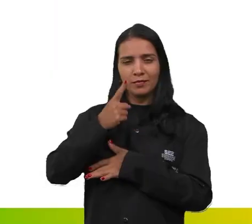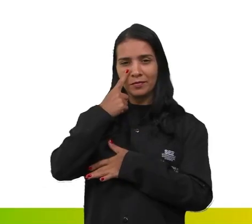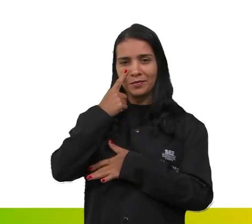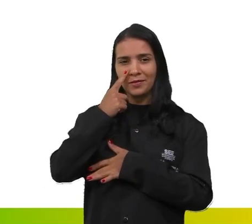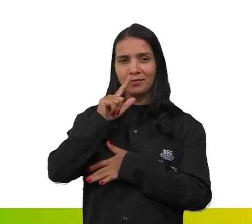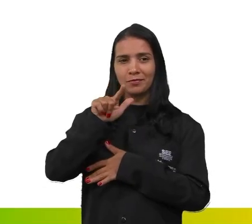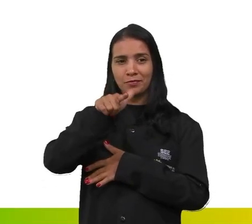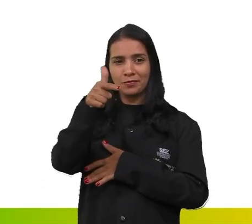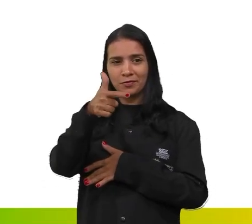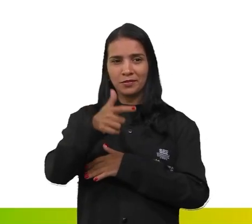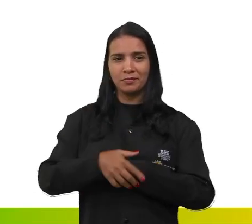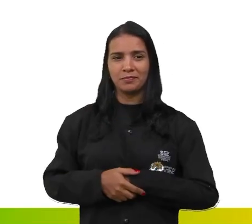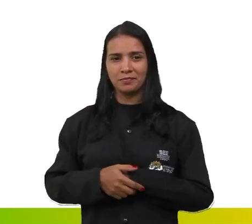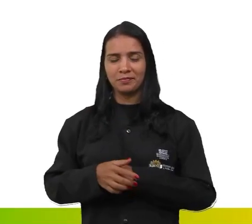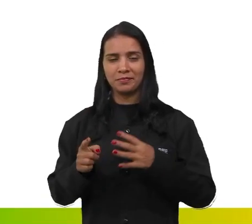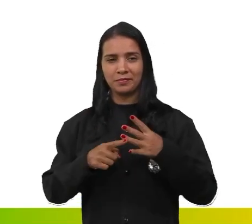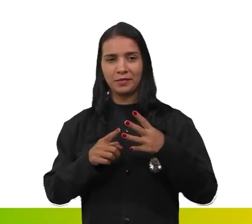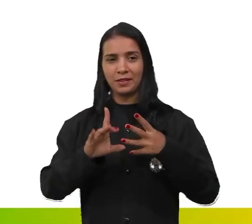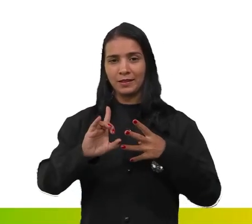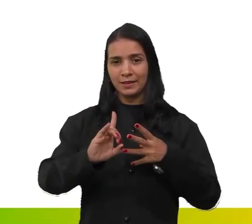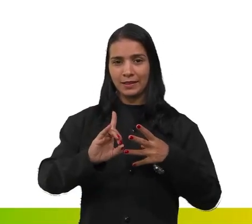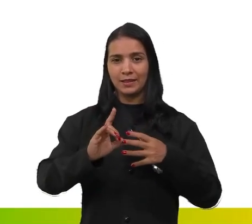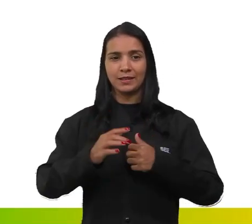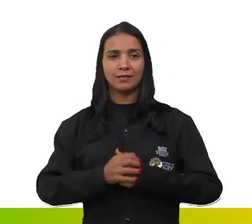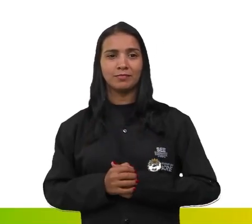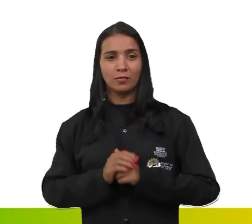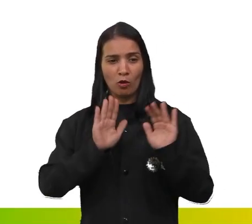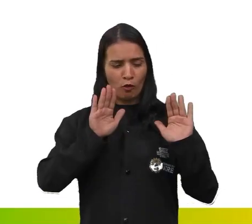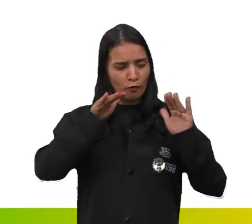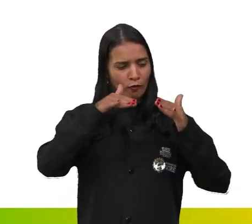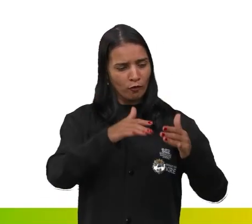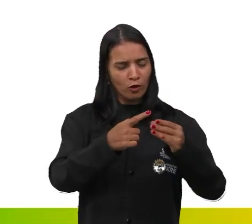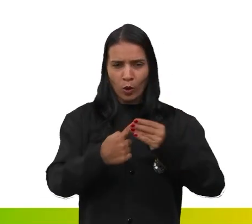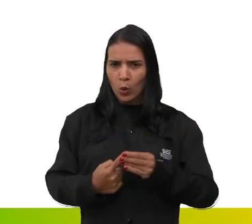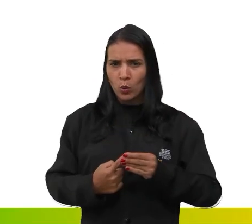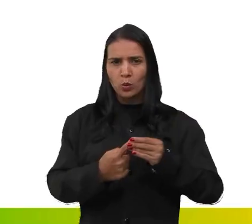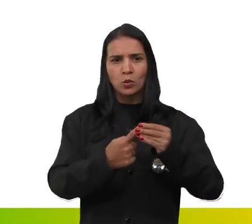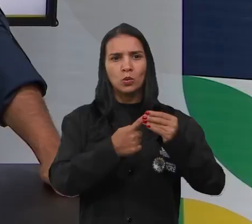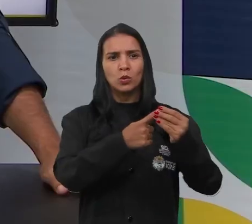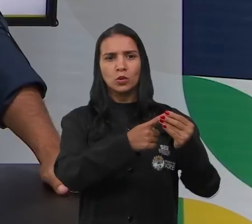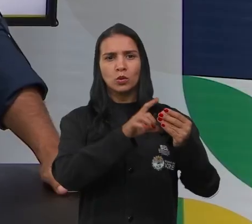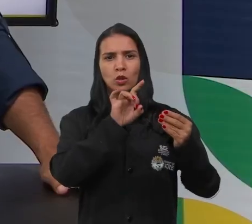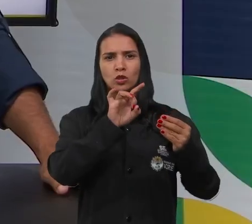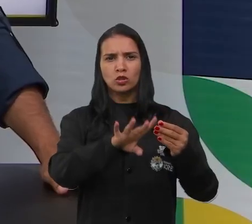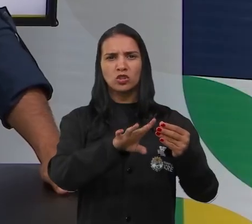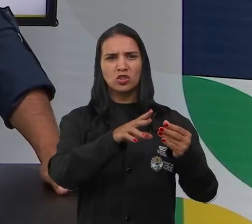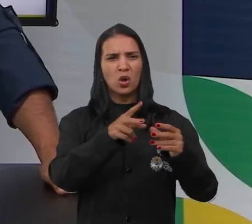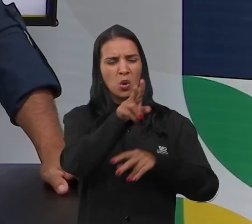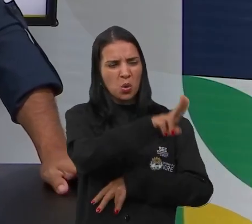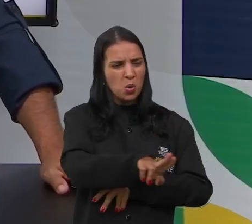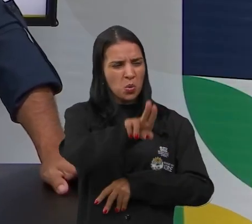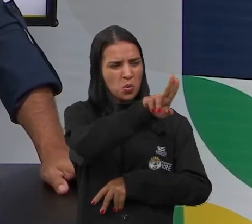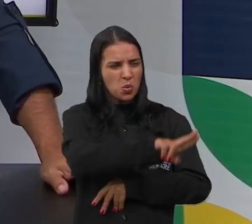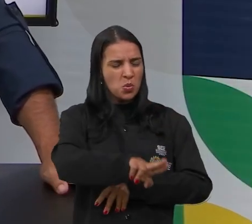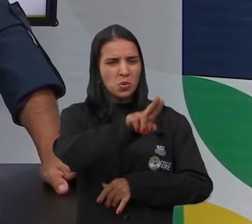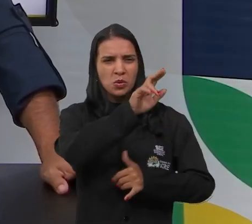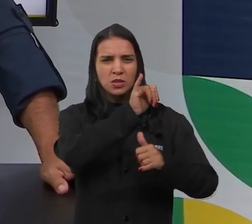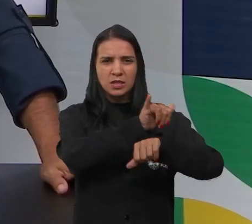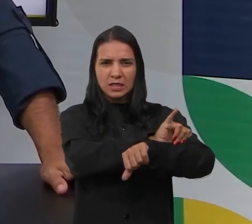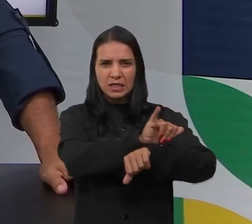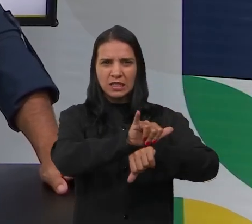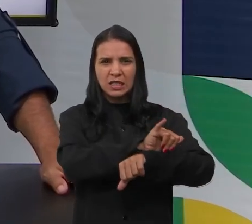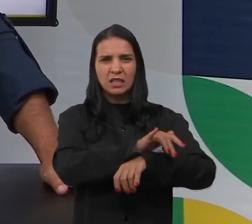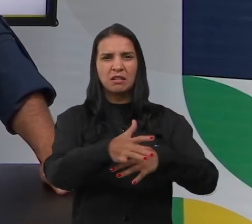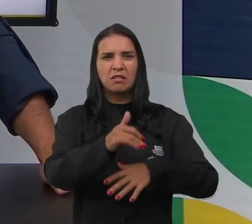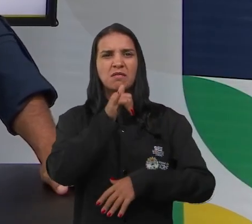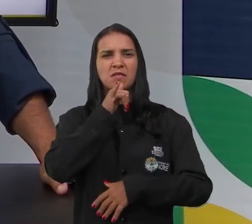aqui. Alternativa D, focando apenas no consumo de equipamentos. Para o meio ambiente, a minha lei